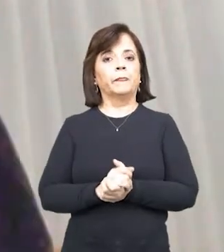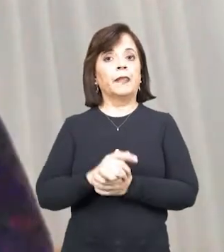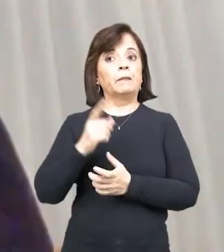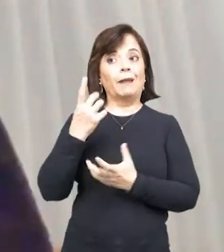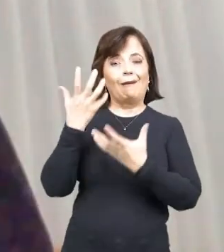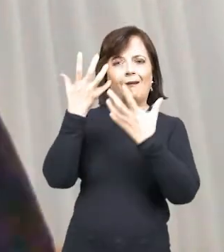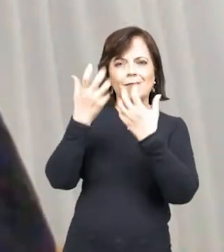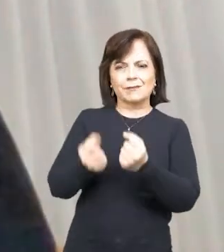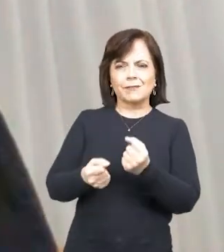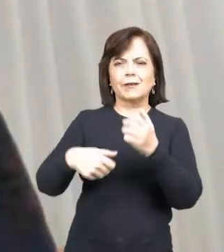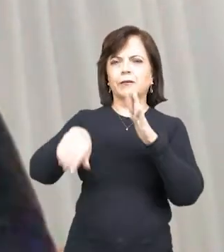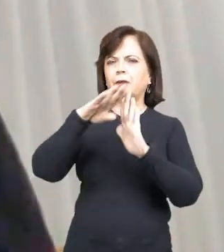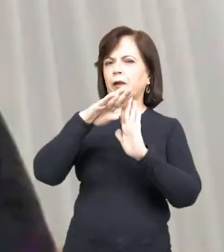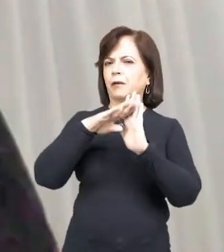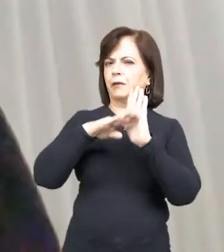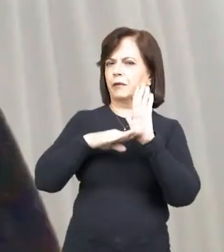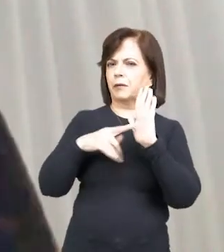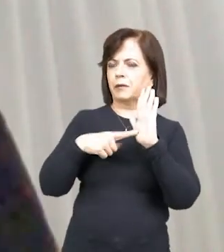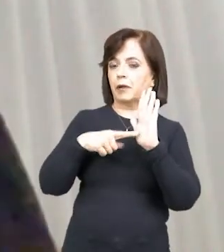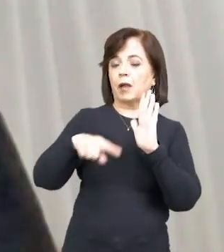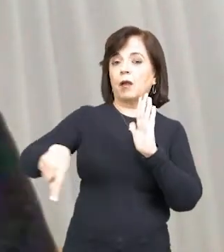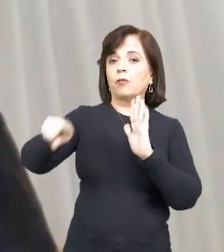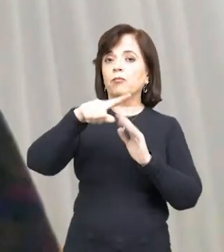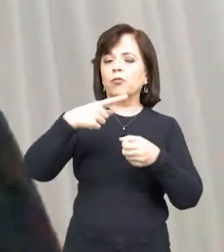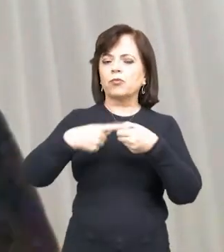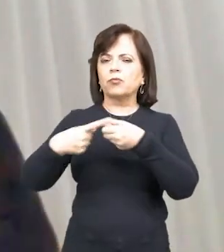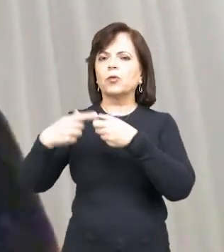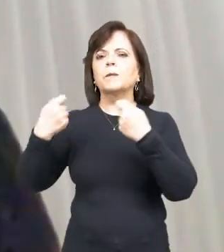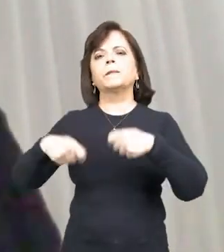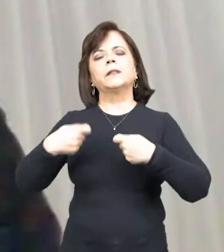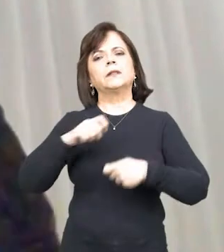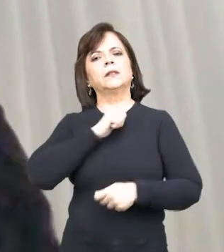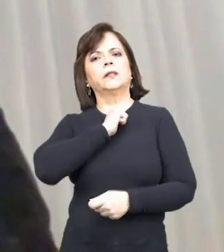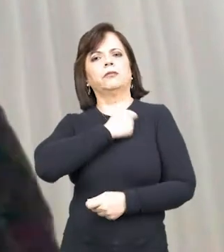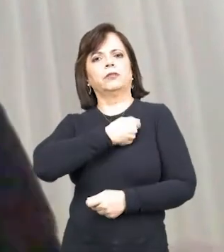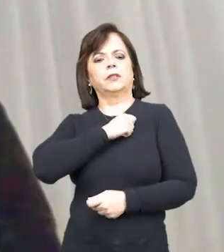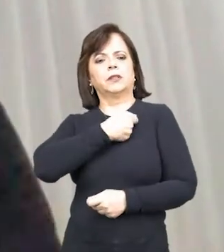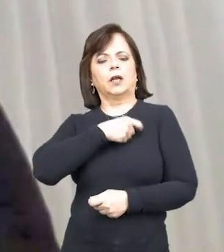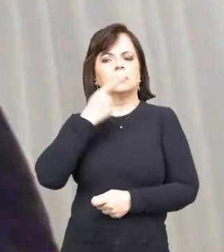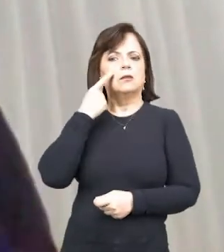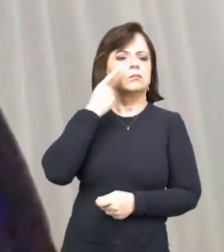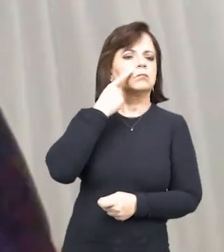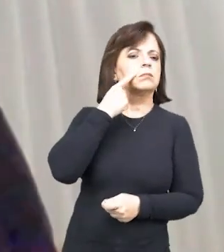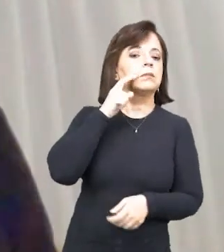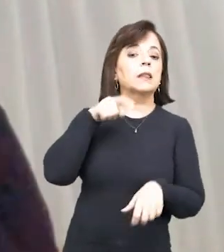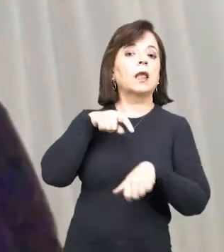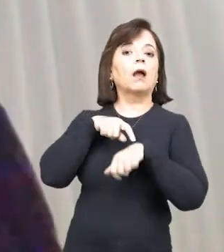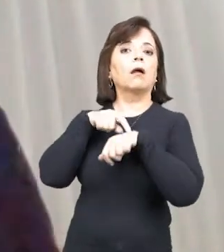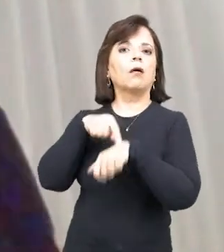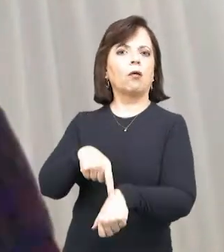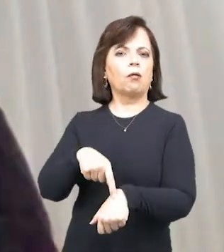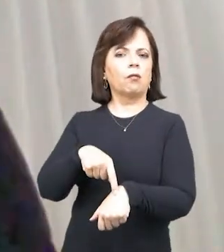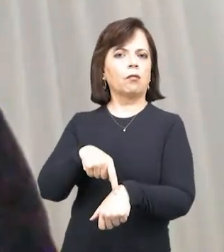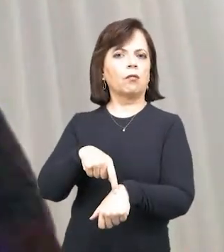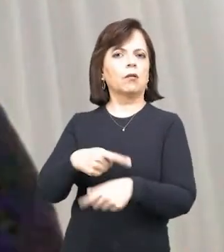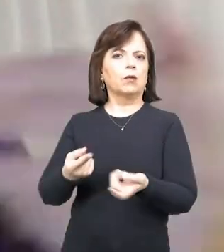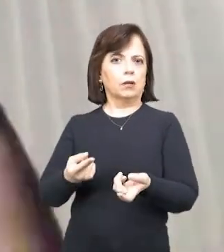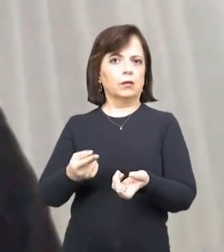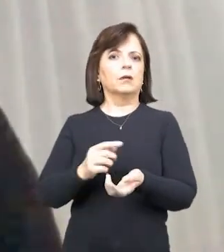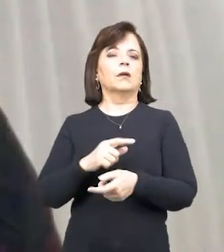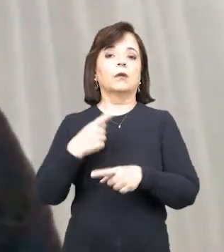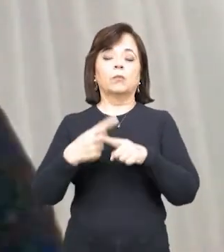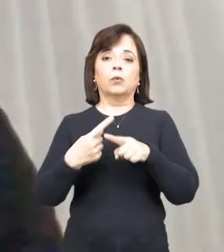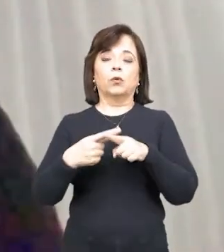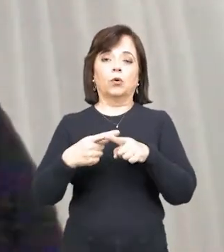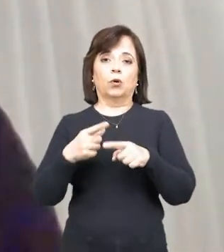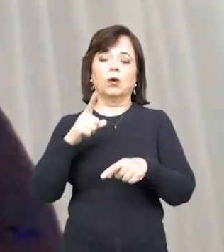A adoção desse regime, claro, demandaria uma fiscalização, um incremento imediato das ações de fiscalização a